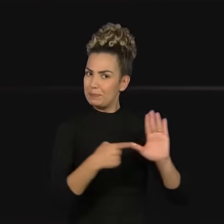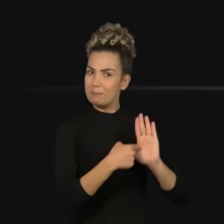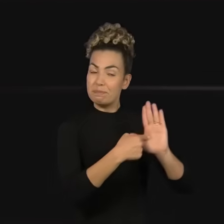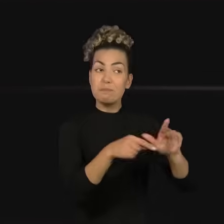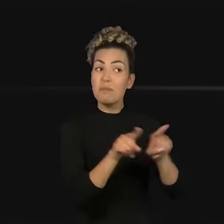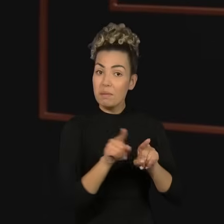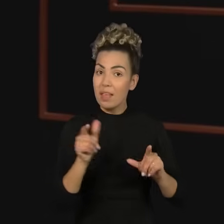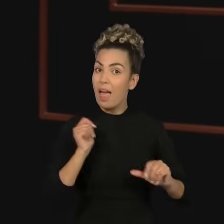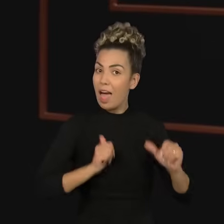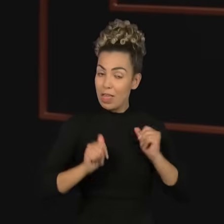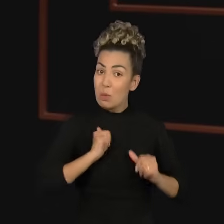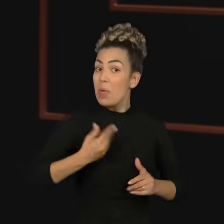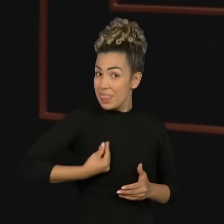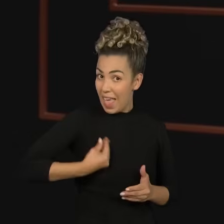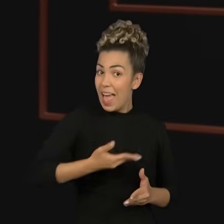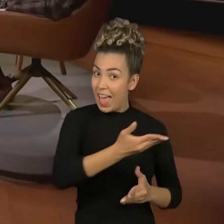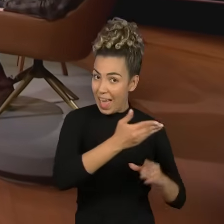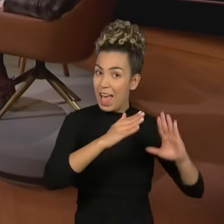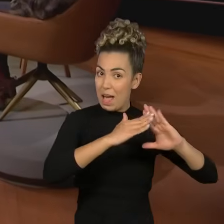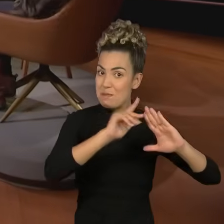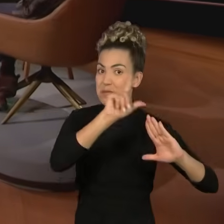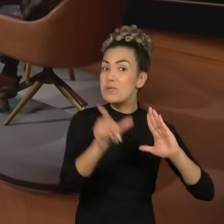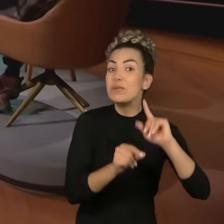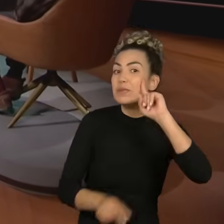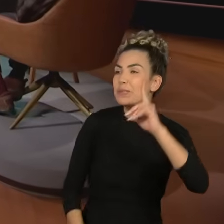nova série do Mundo da Lua, olha só.